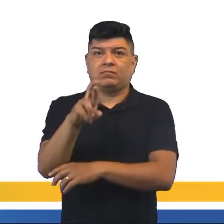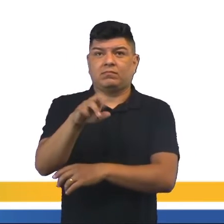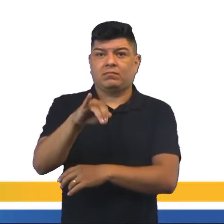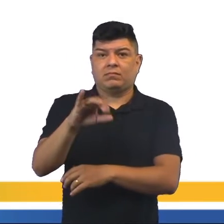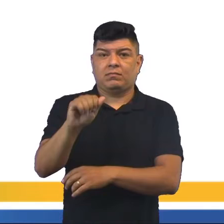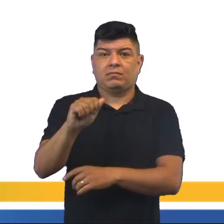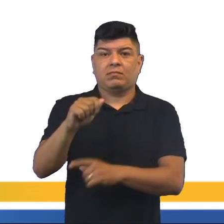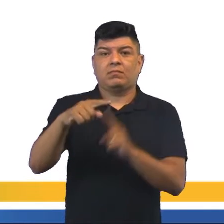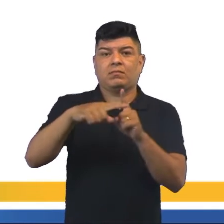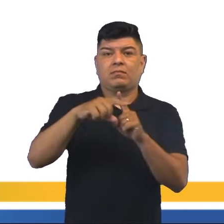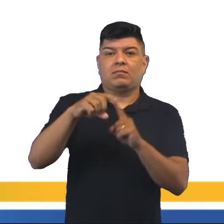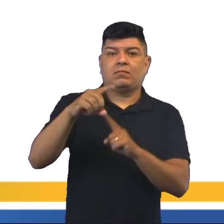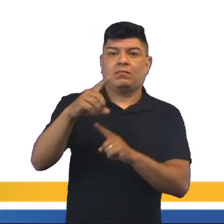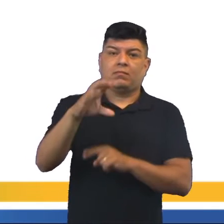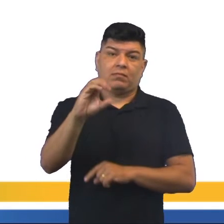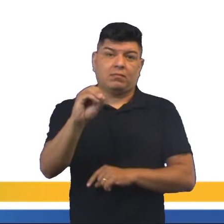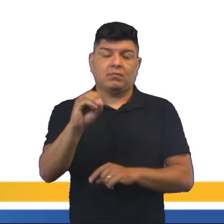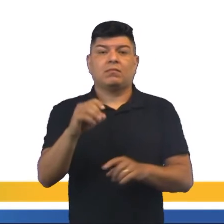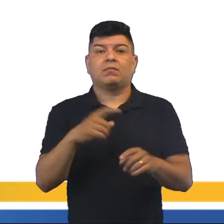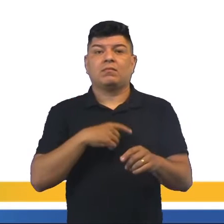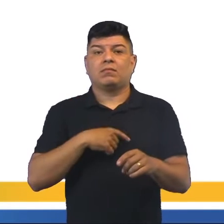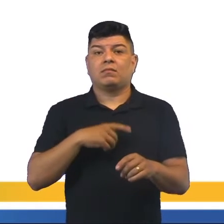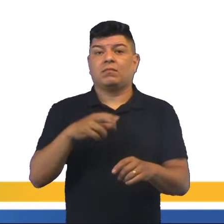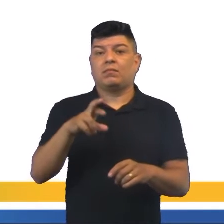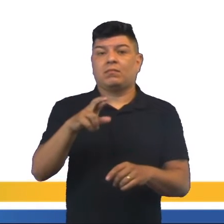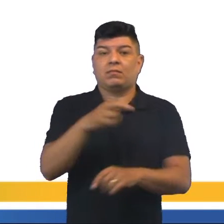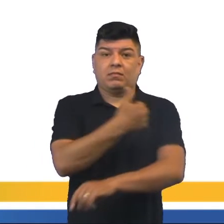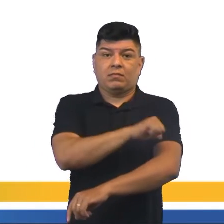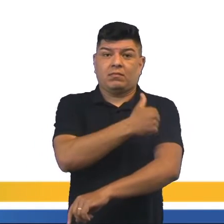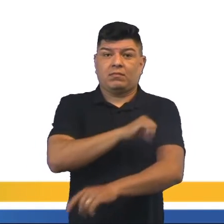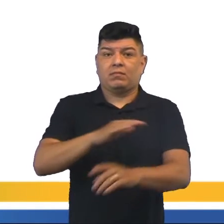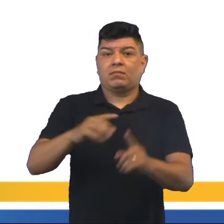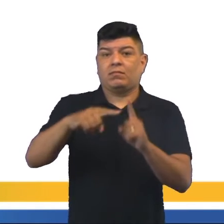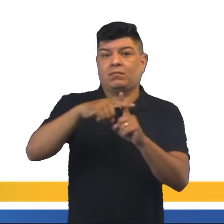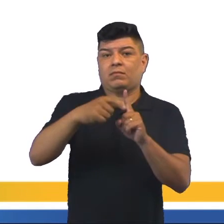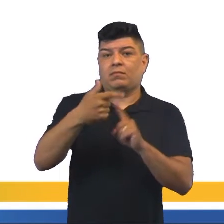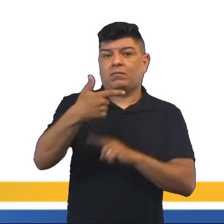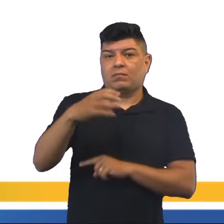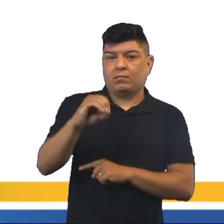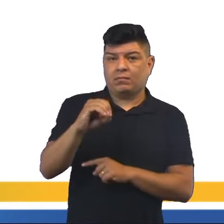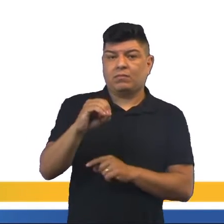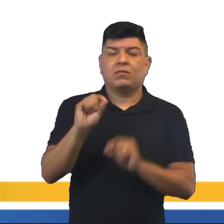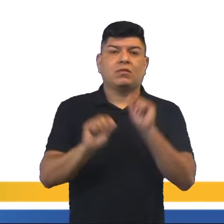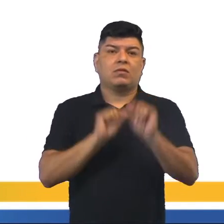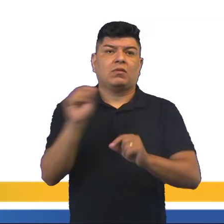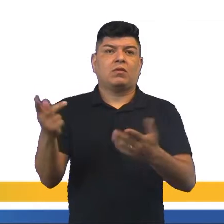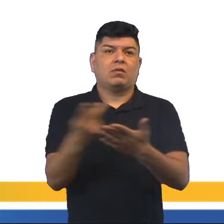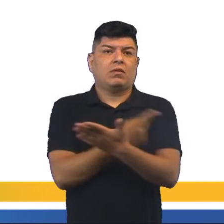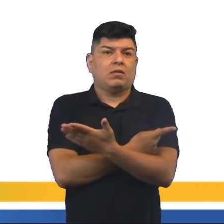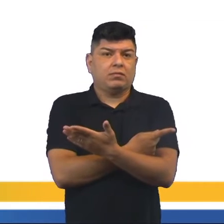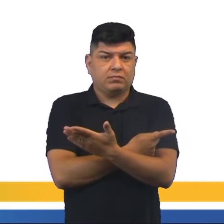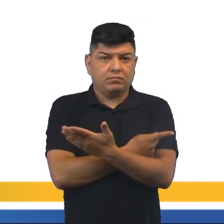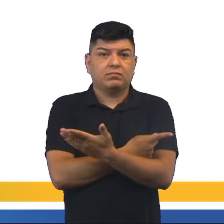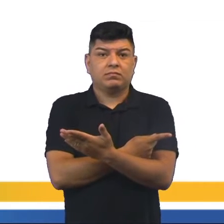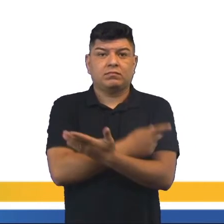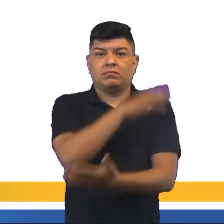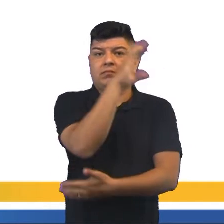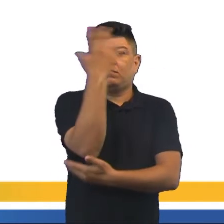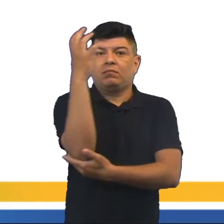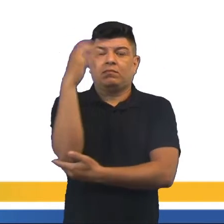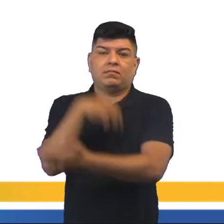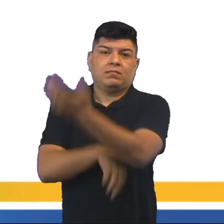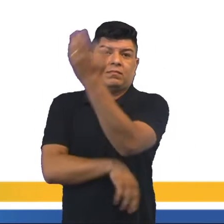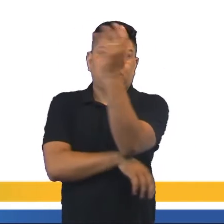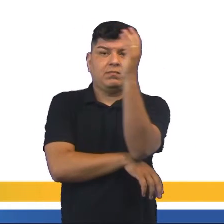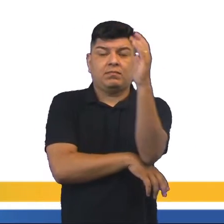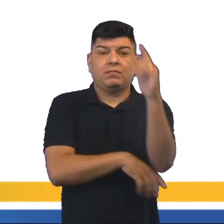Rio+10, a Eco 92, a Rio+20. O que ocorre nessas conferências sobre o meio ambiente? Essas conferências sobre o meio ambiente,